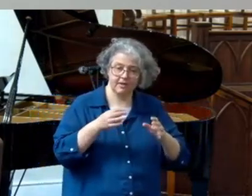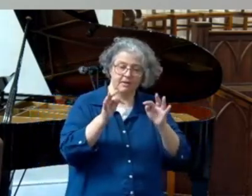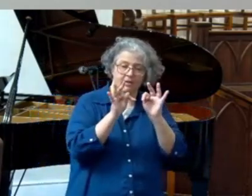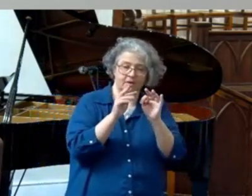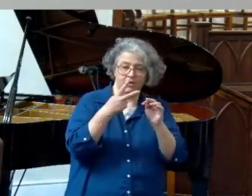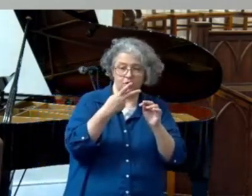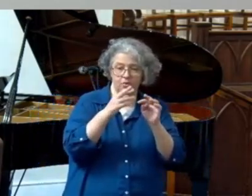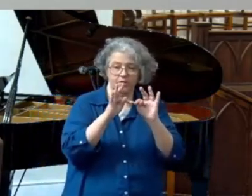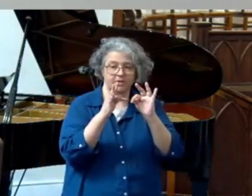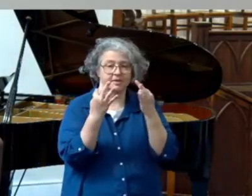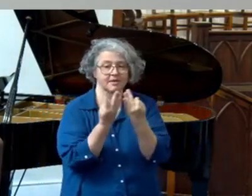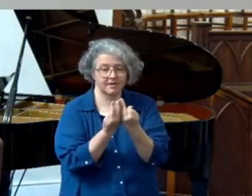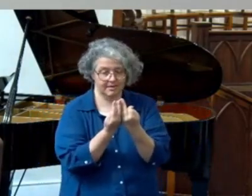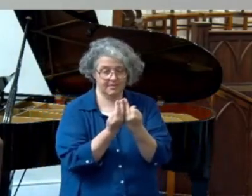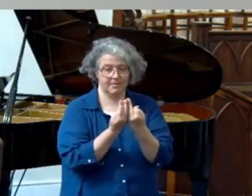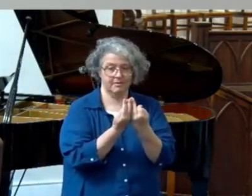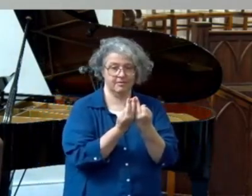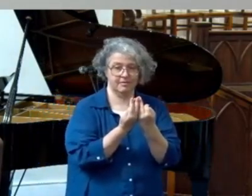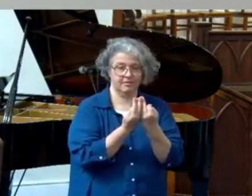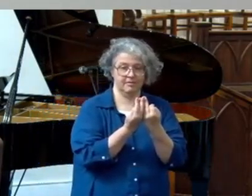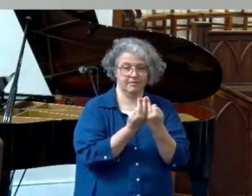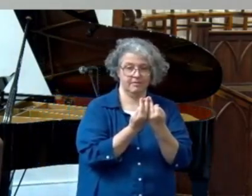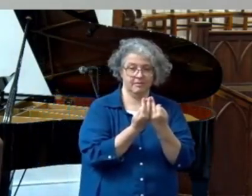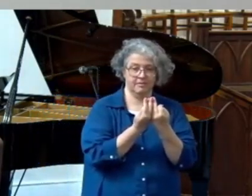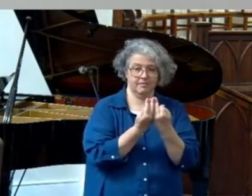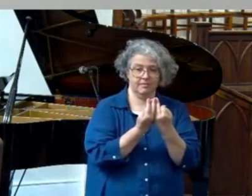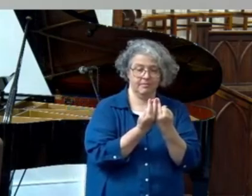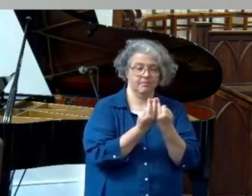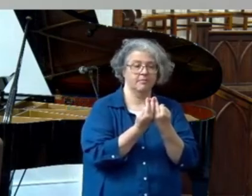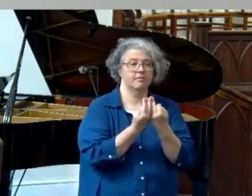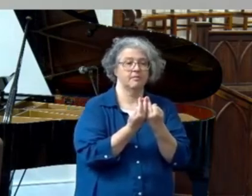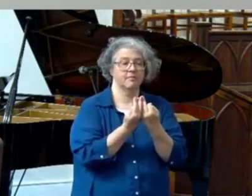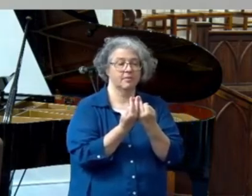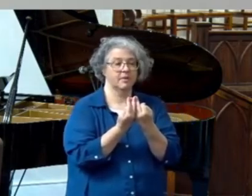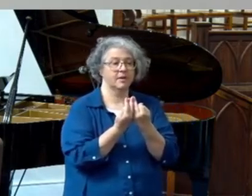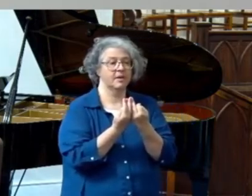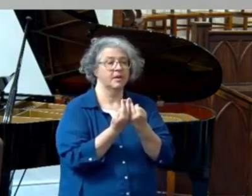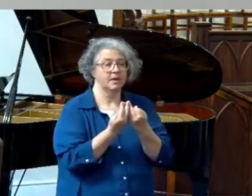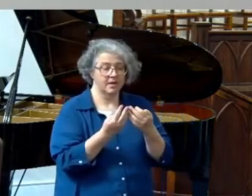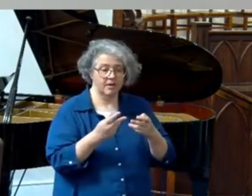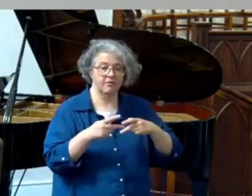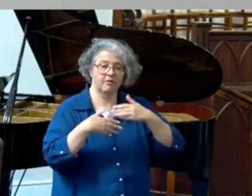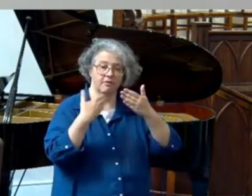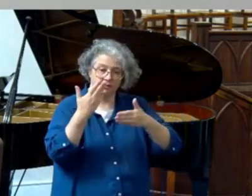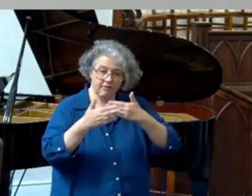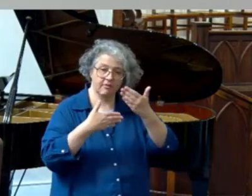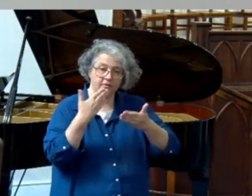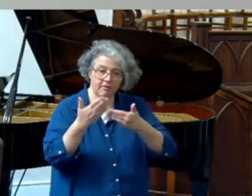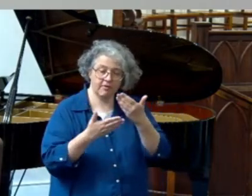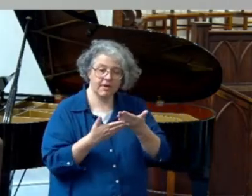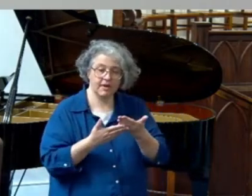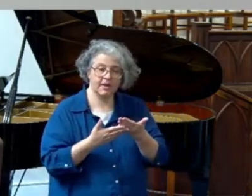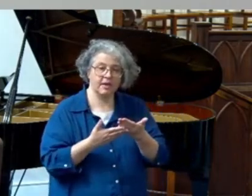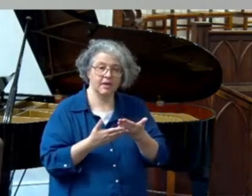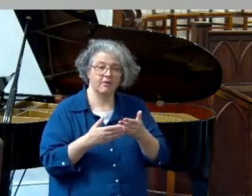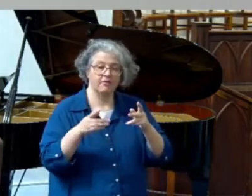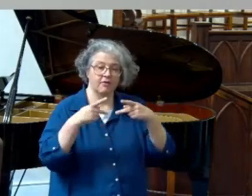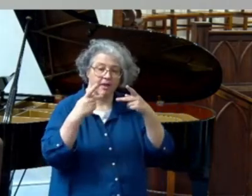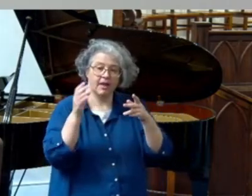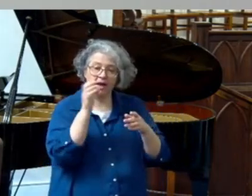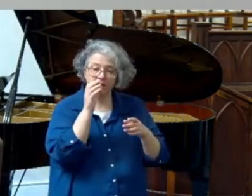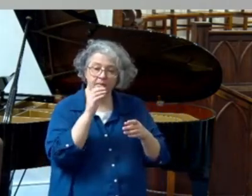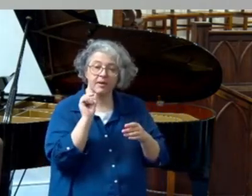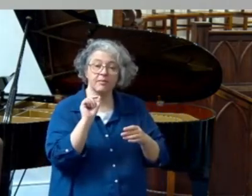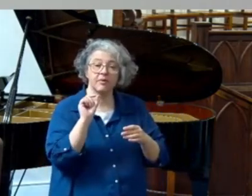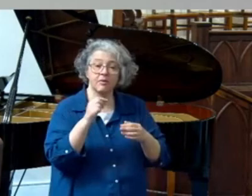essa passagem, e eu pontuo nessa passagem 5 coisas que eu vou tratar brevemente aqui. 5 coisas que eu considero muito importantes